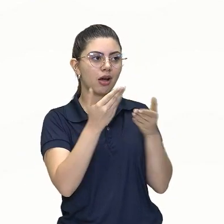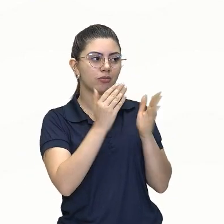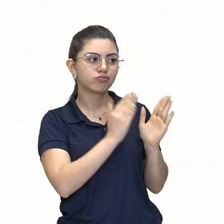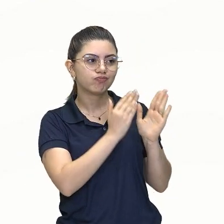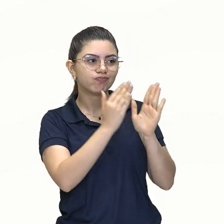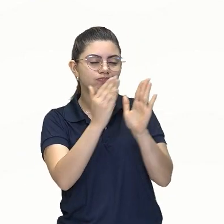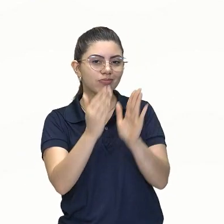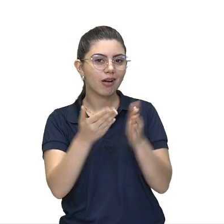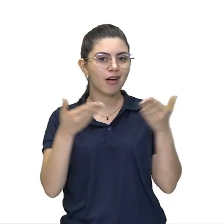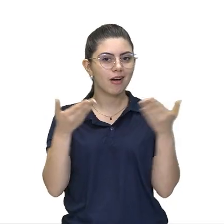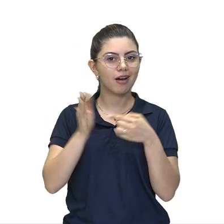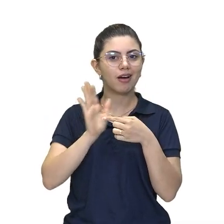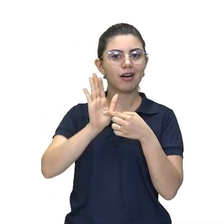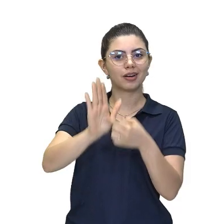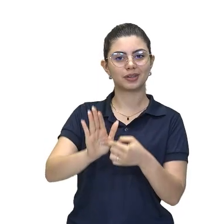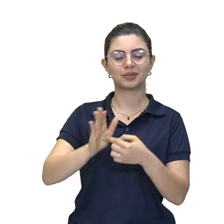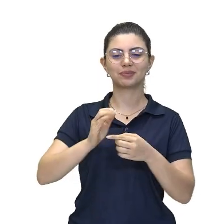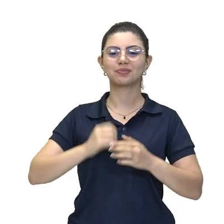na nossa animação